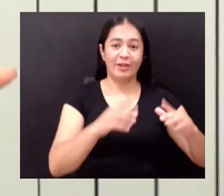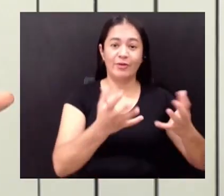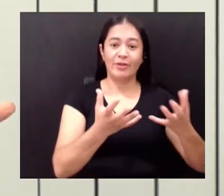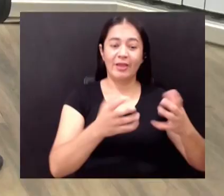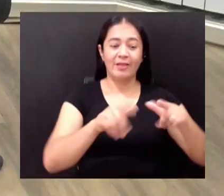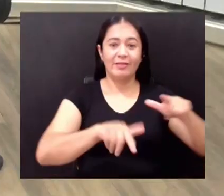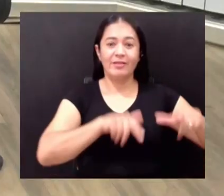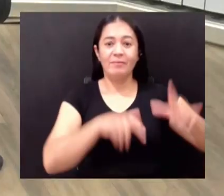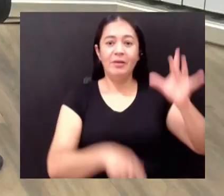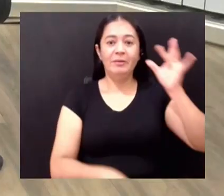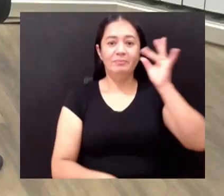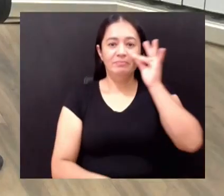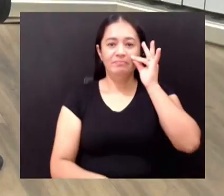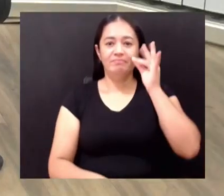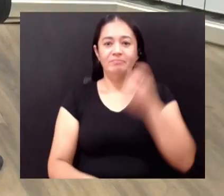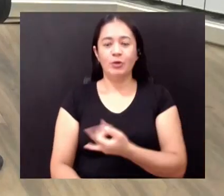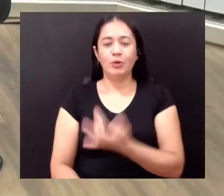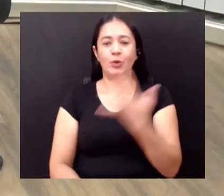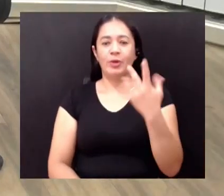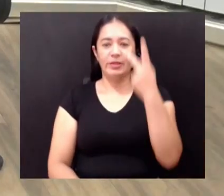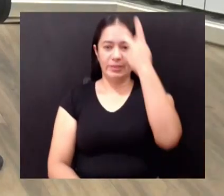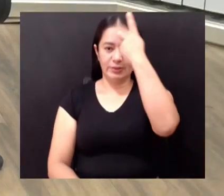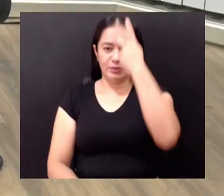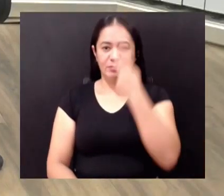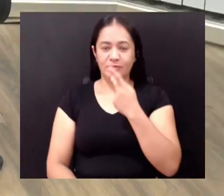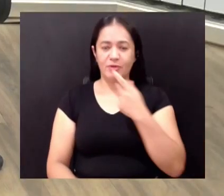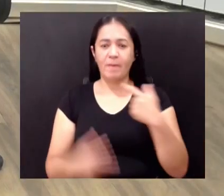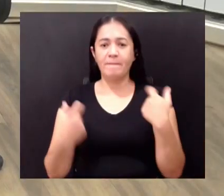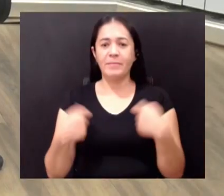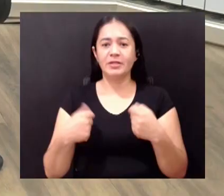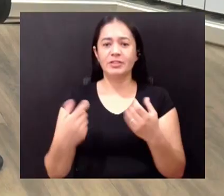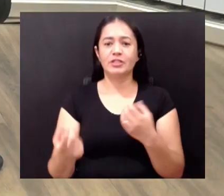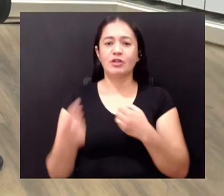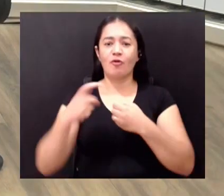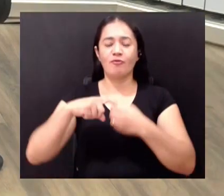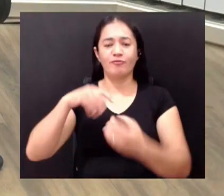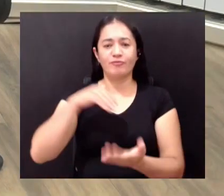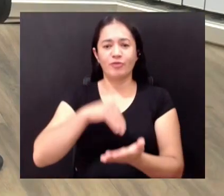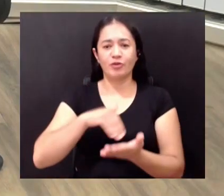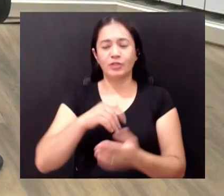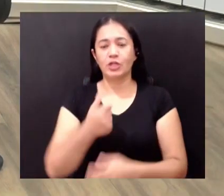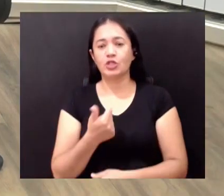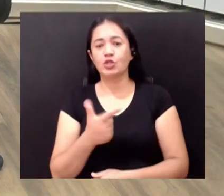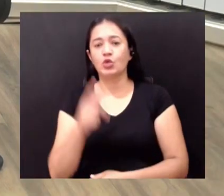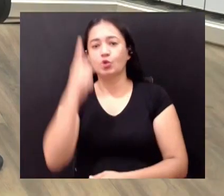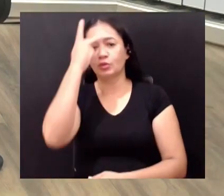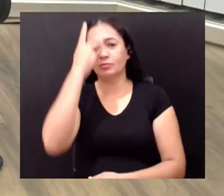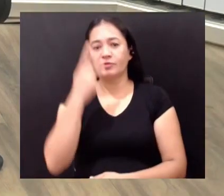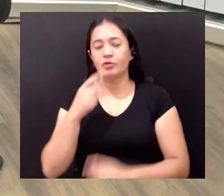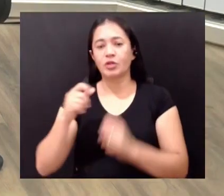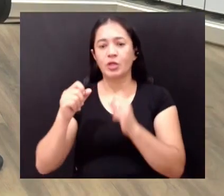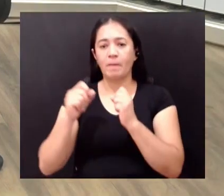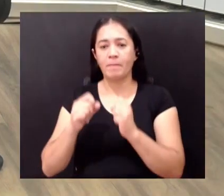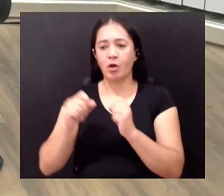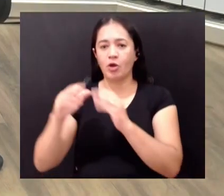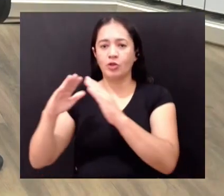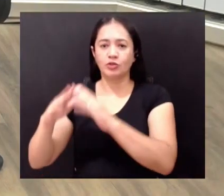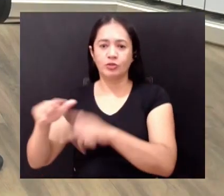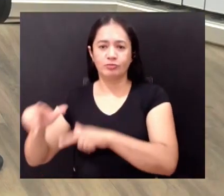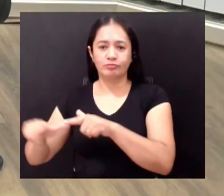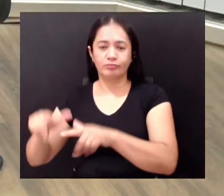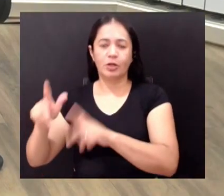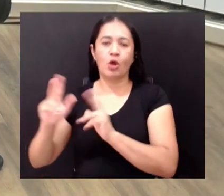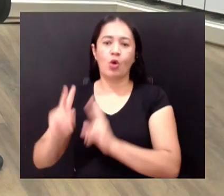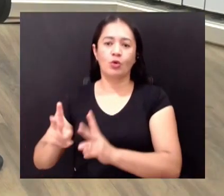devem retomar para o escritório, os perfis que devem ficar em casa? Porque tem isso também, né? Cada funcionário tem o seu perfil de